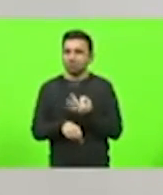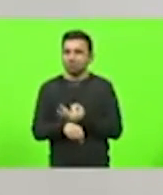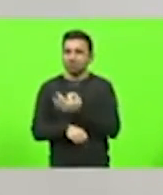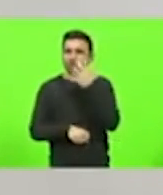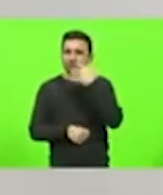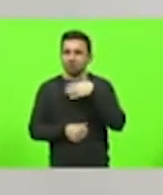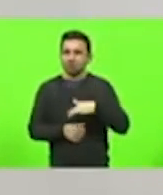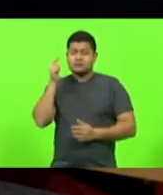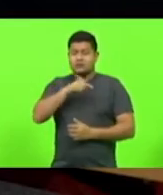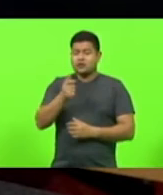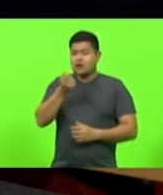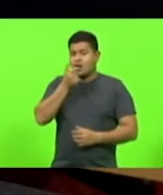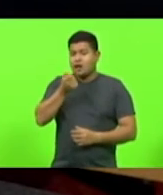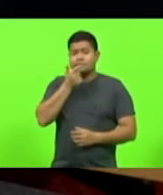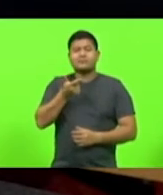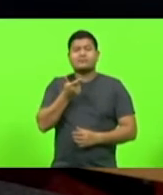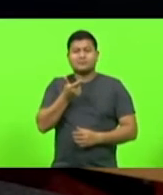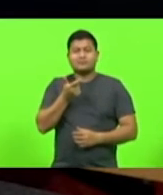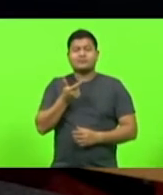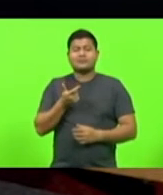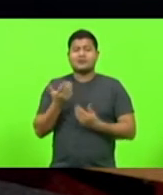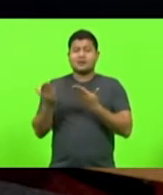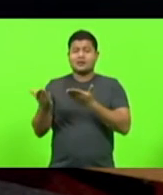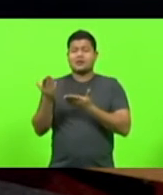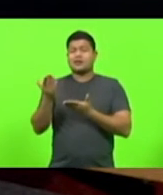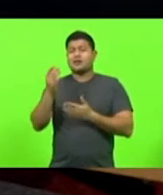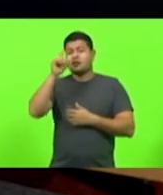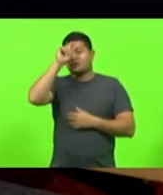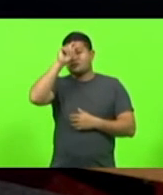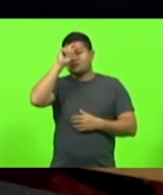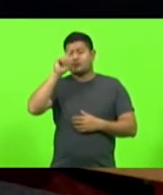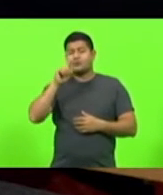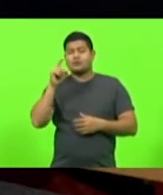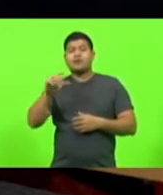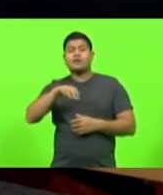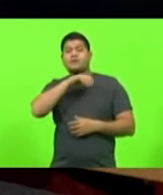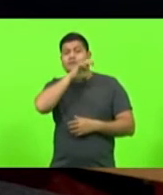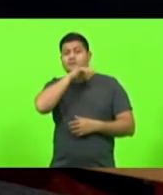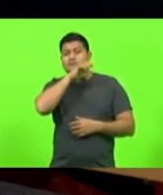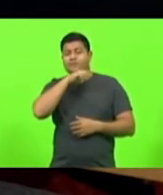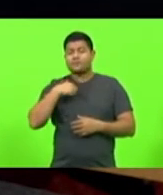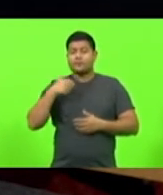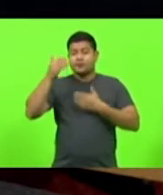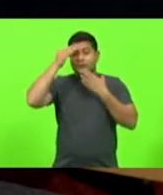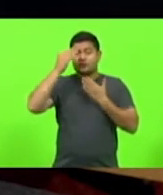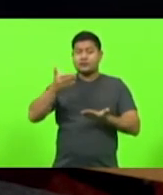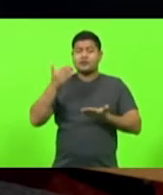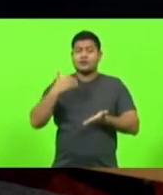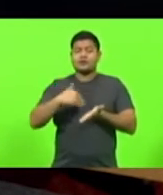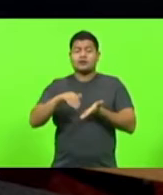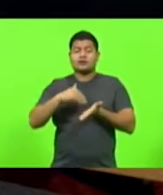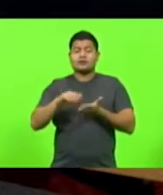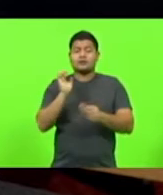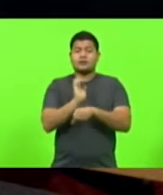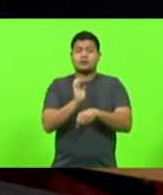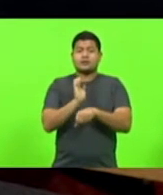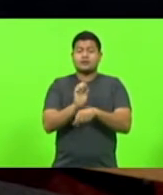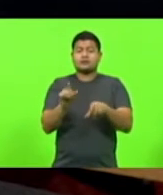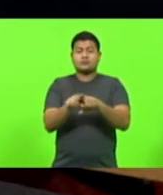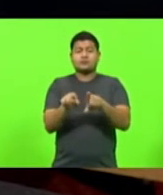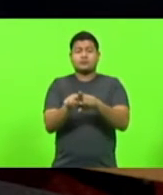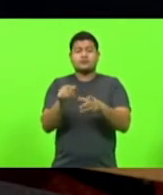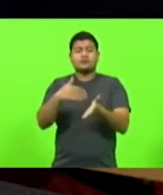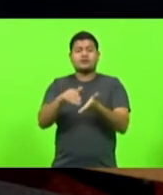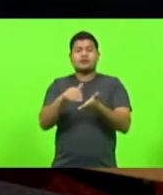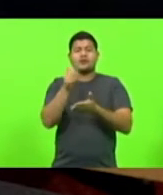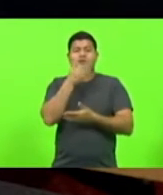crianças e para as famílias também. Queria agradecer à Secretaria de Estado de Saúde e o secretário André Mota e a sua equipe por